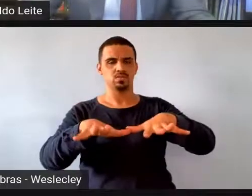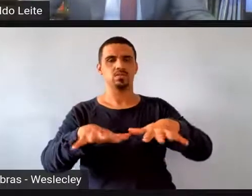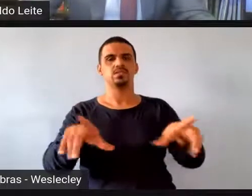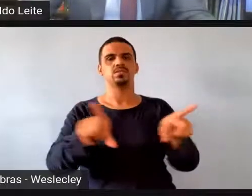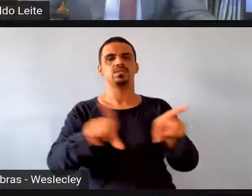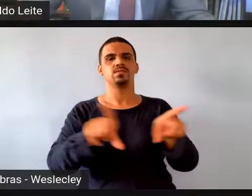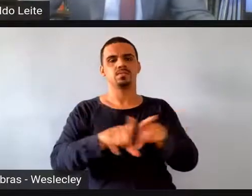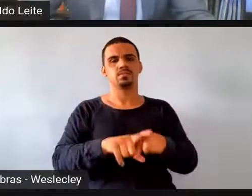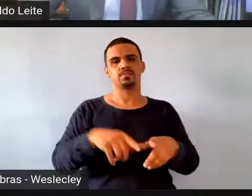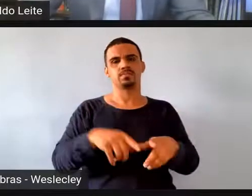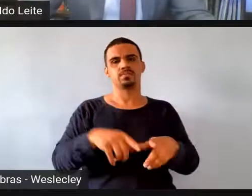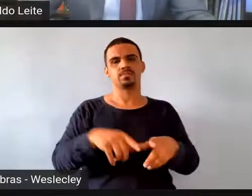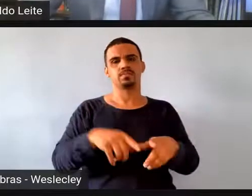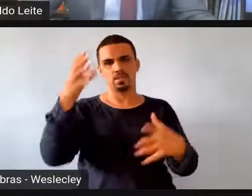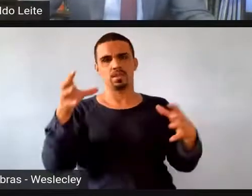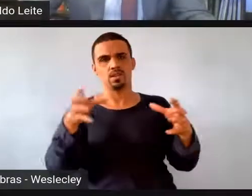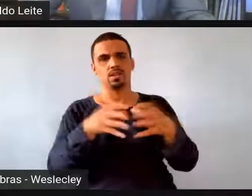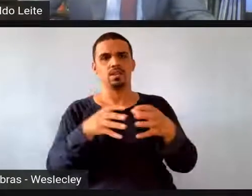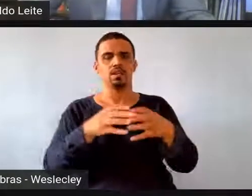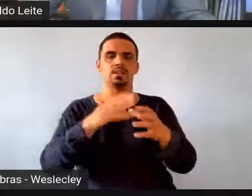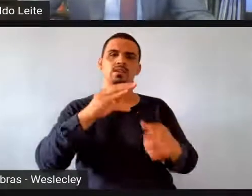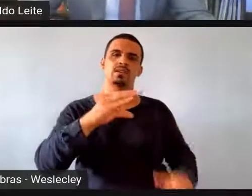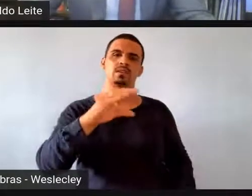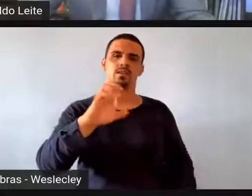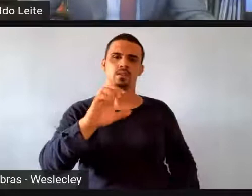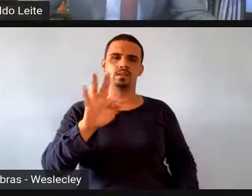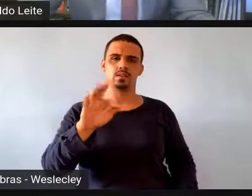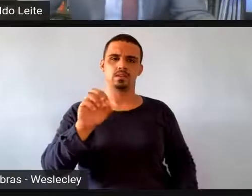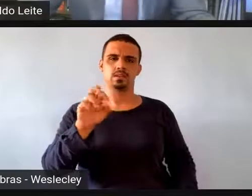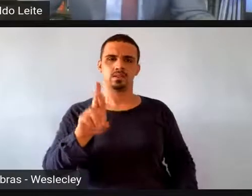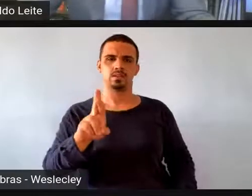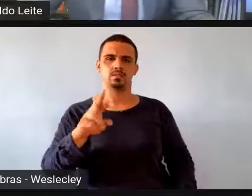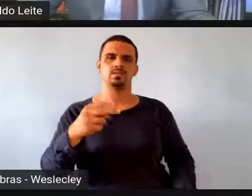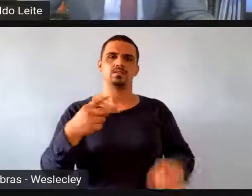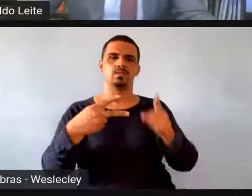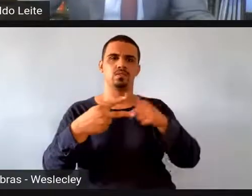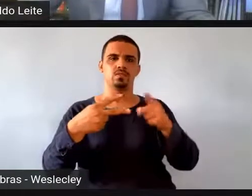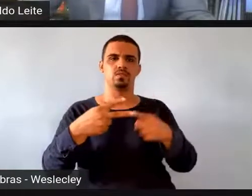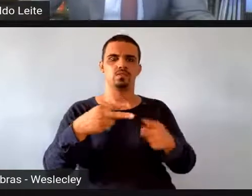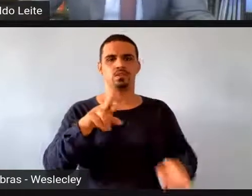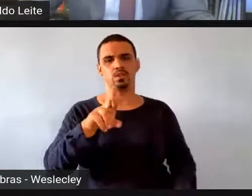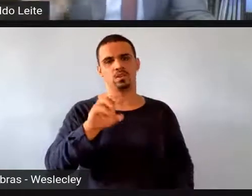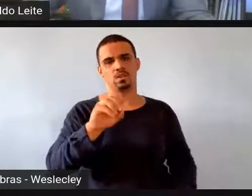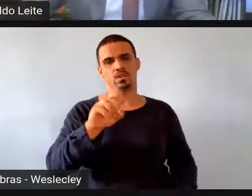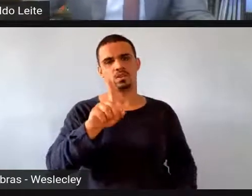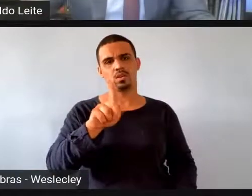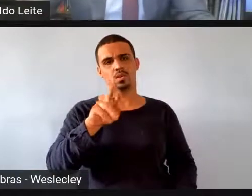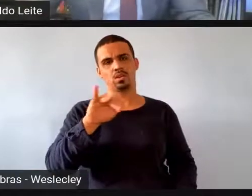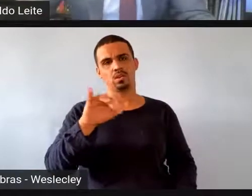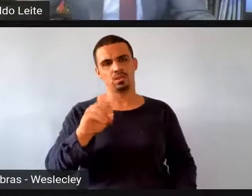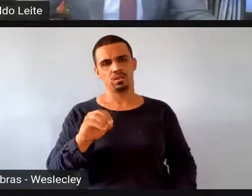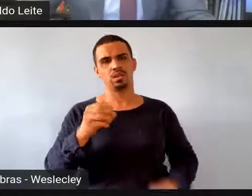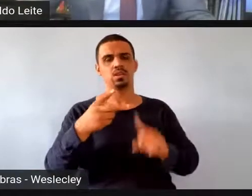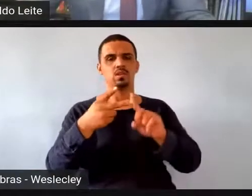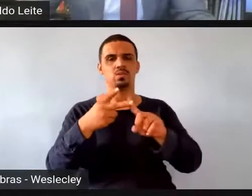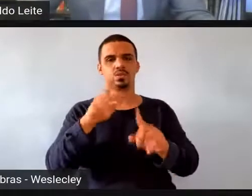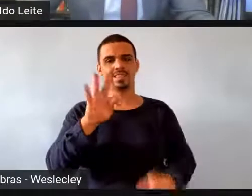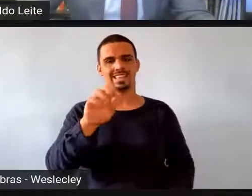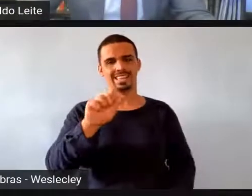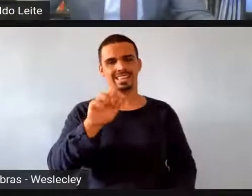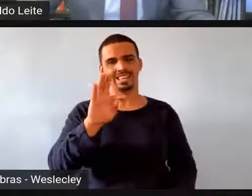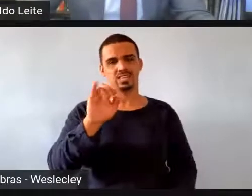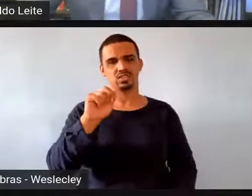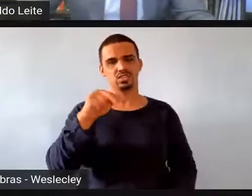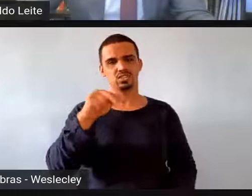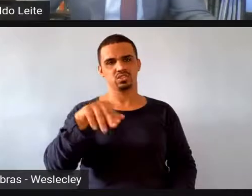agradecer à equipe do CEFOR, ao Rodrigo e à Tatiana, da equipe técnica, e que possibilitaram aí a projeção